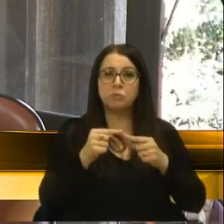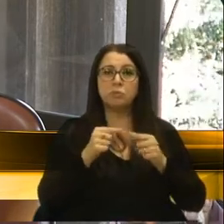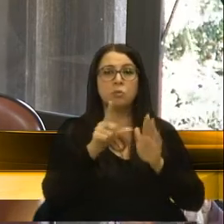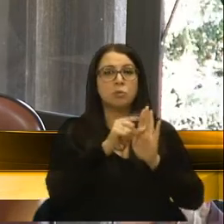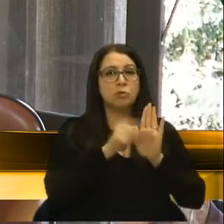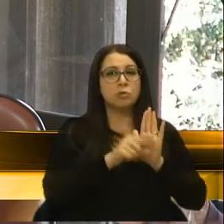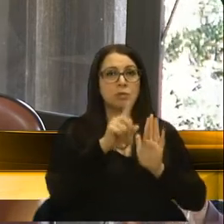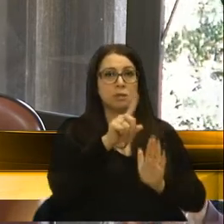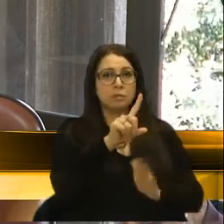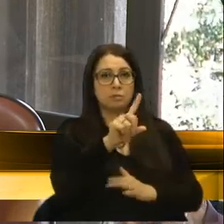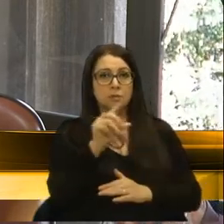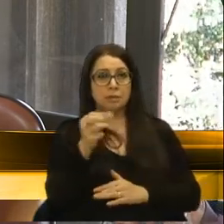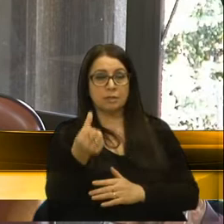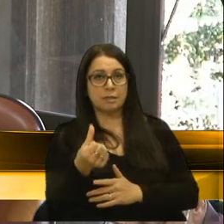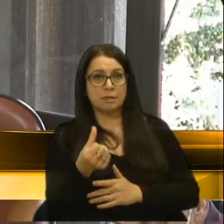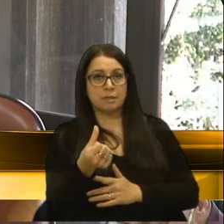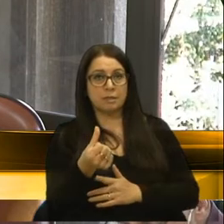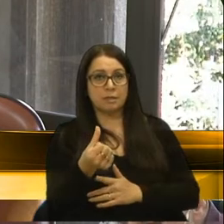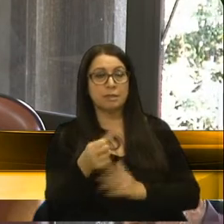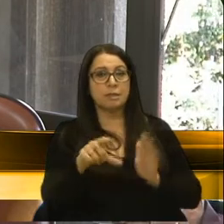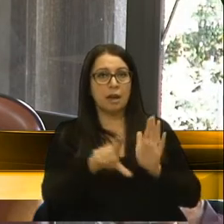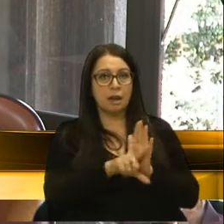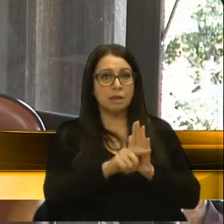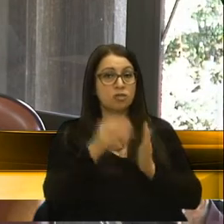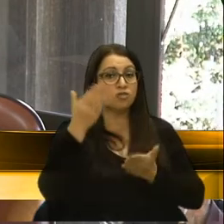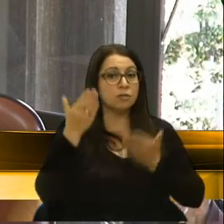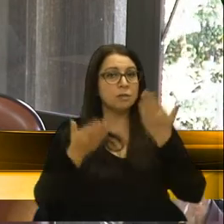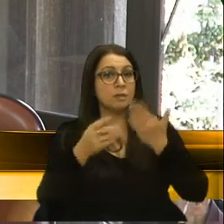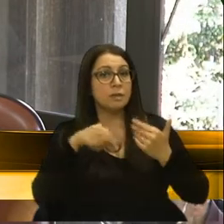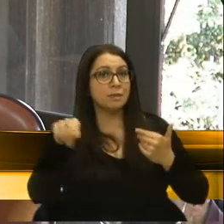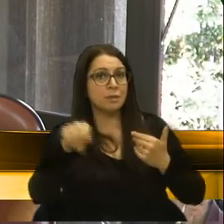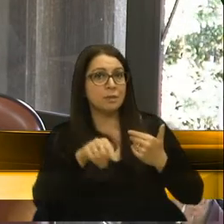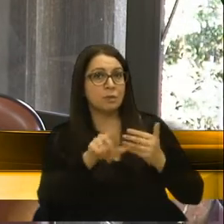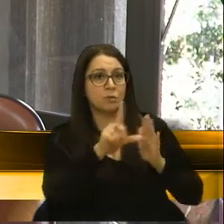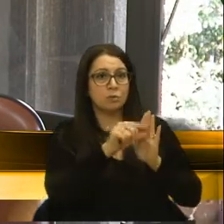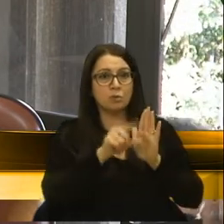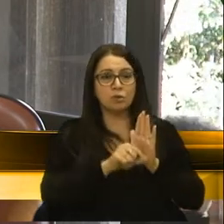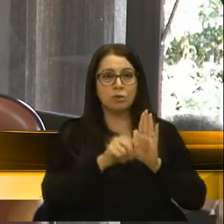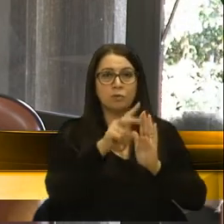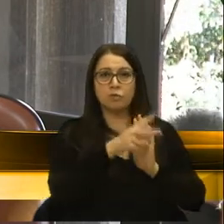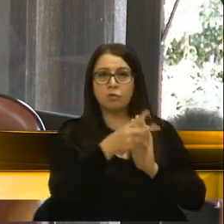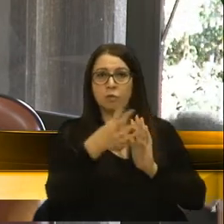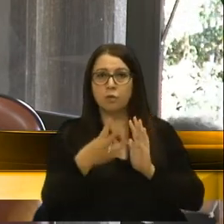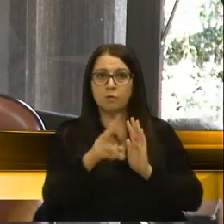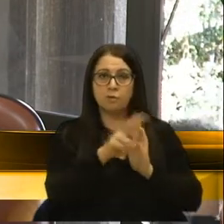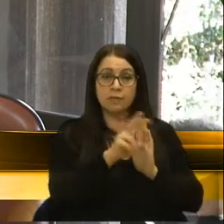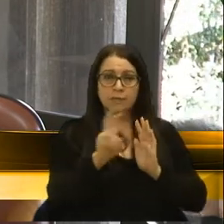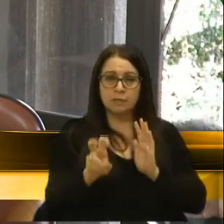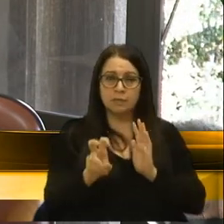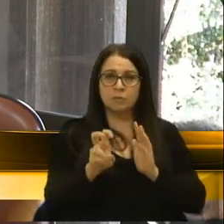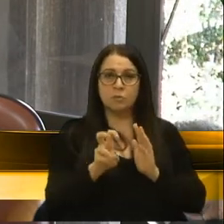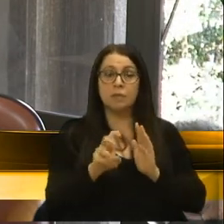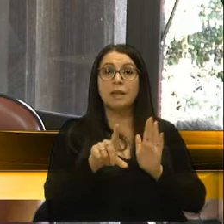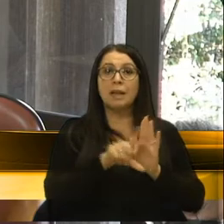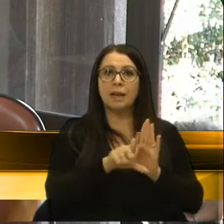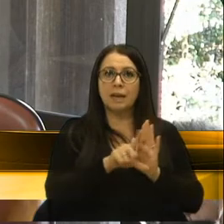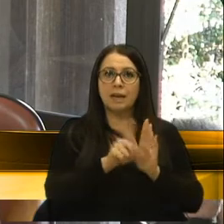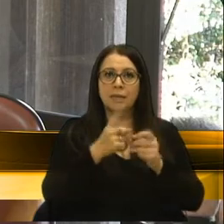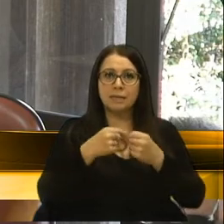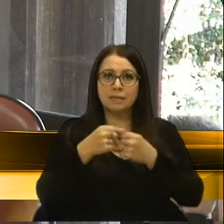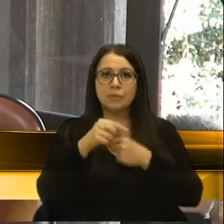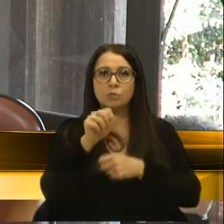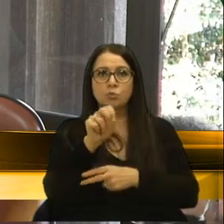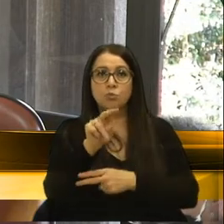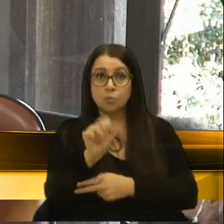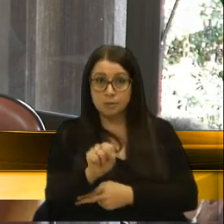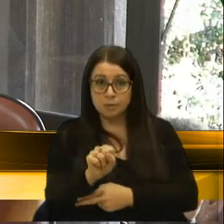artigo 116 da Lei de Licitações e os artigos 24 e 25 da Lei Orgânica do SUS.